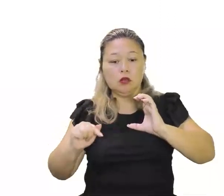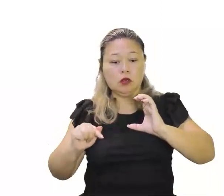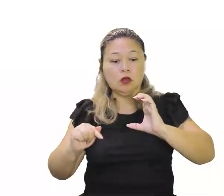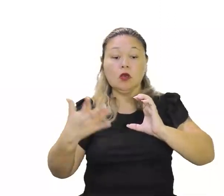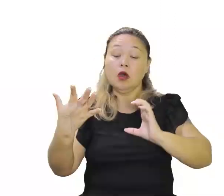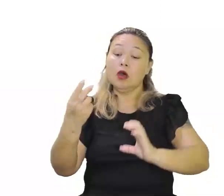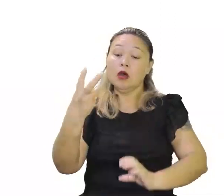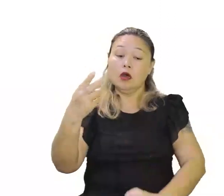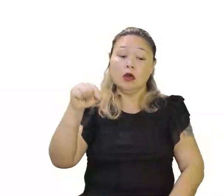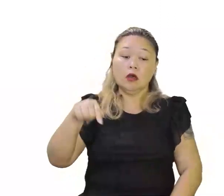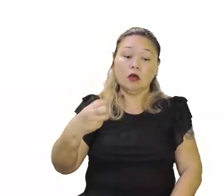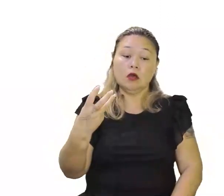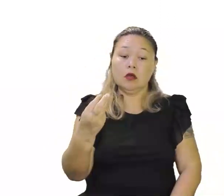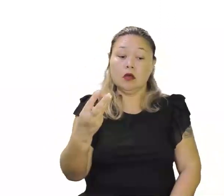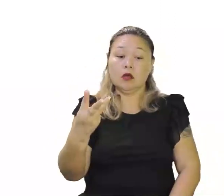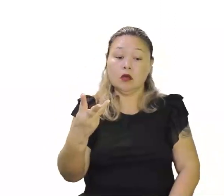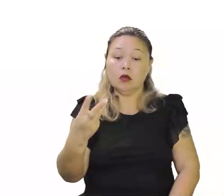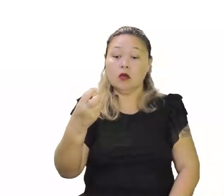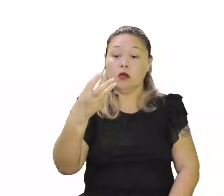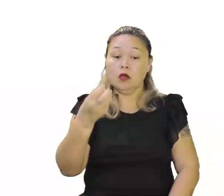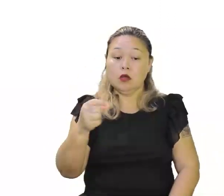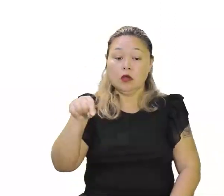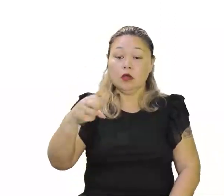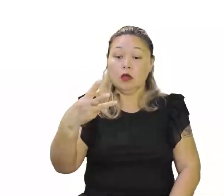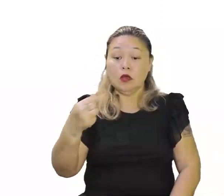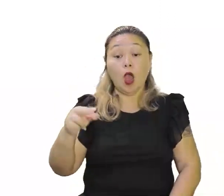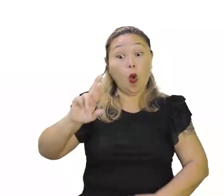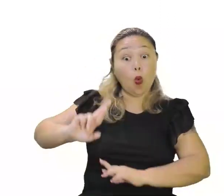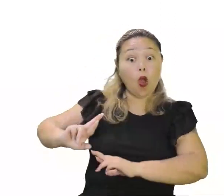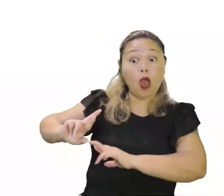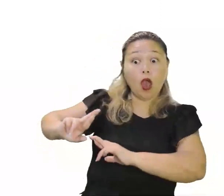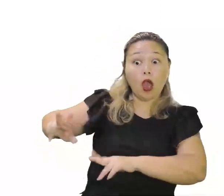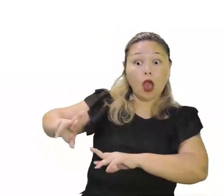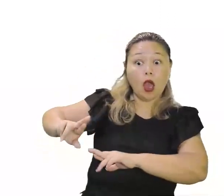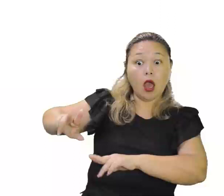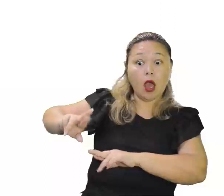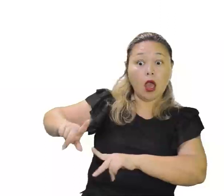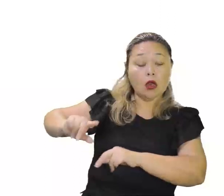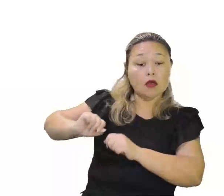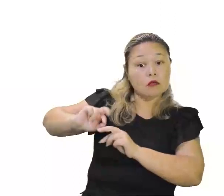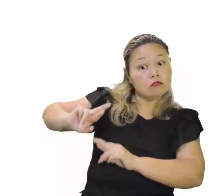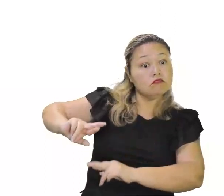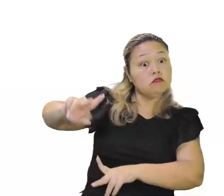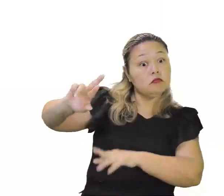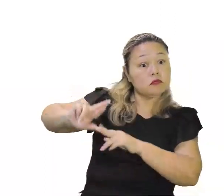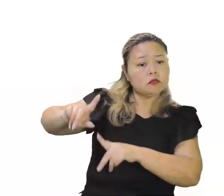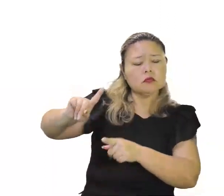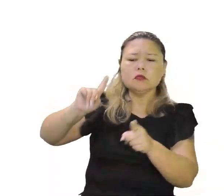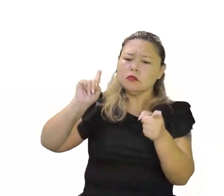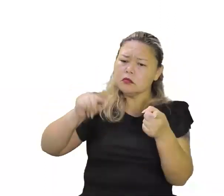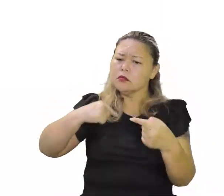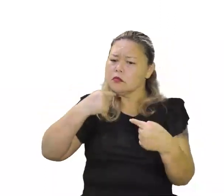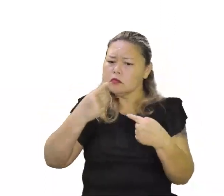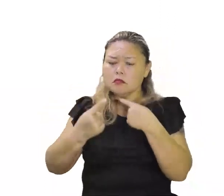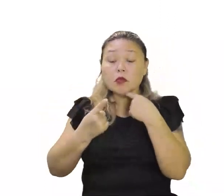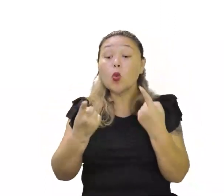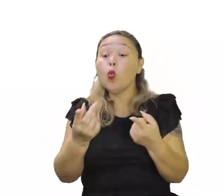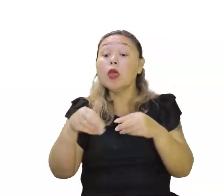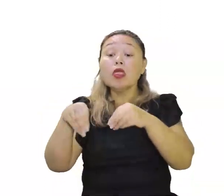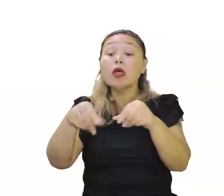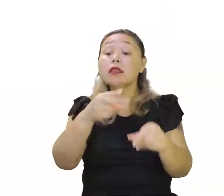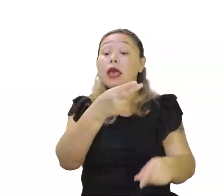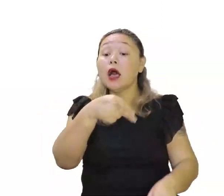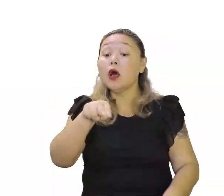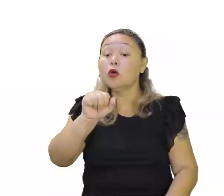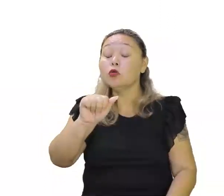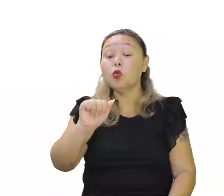2.956,87 a R$ 3.436,87. Olha a diferença. E aí a gente até pode questionar com os alunos o que seria essa terra nua, né?